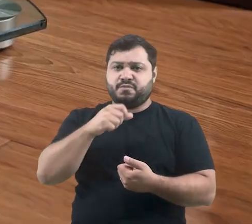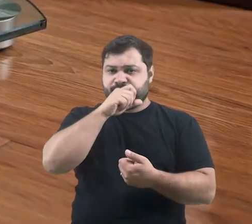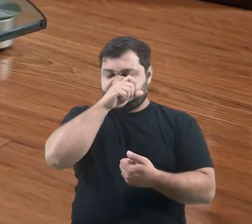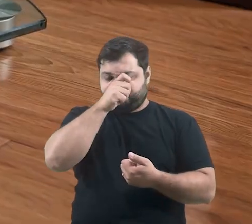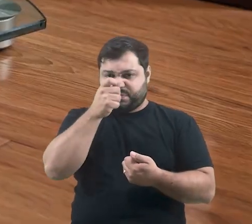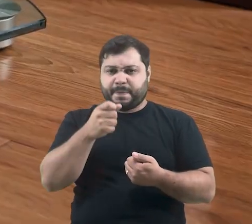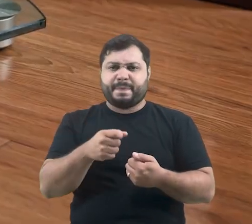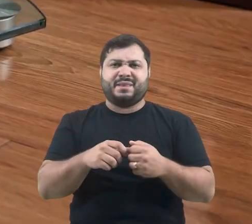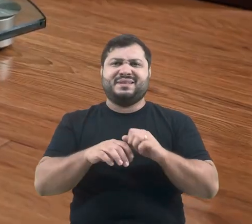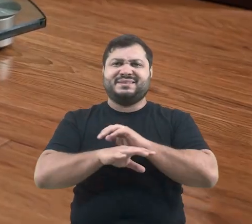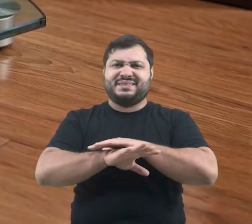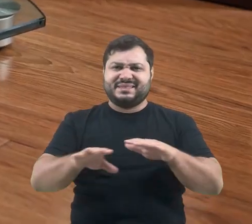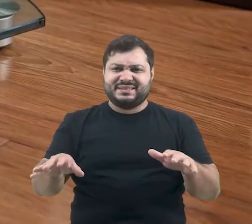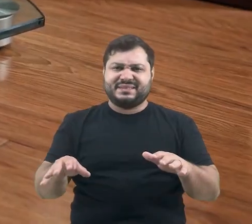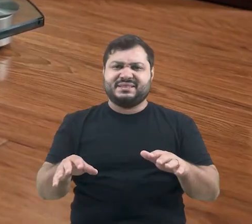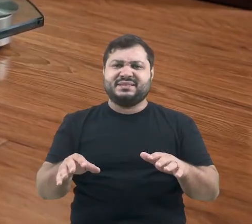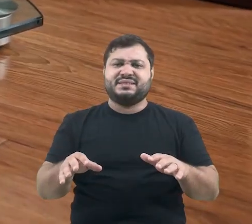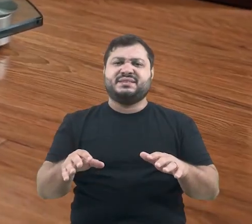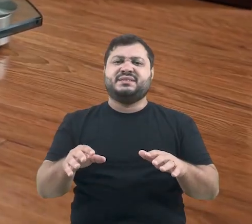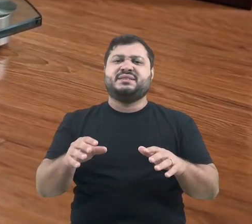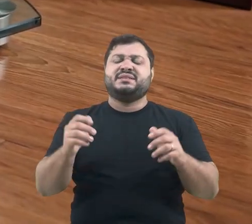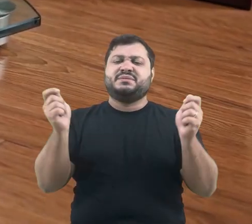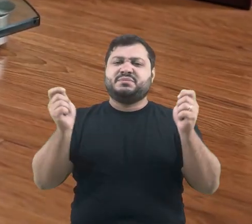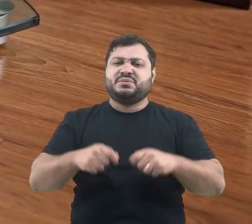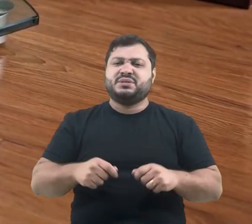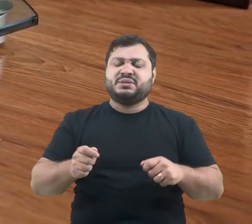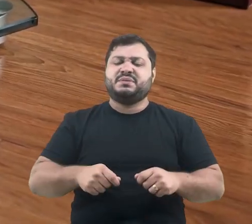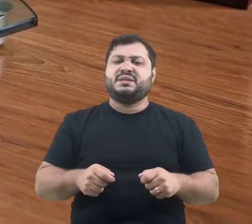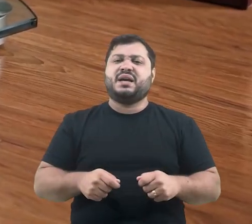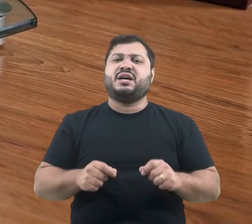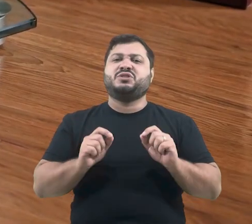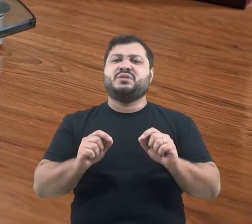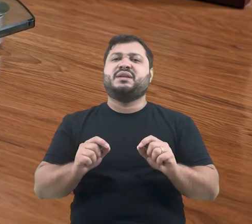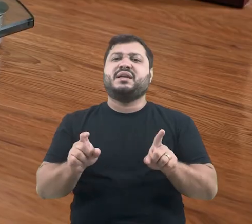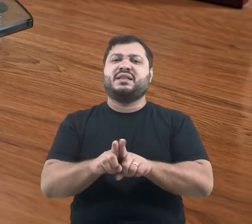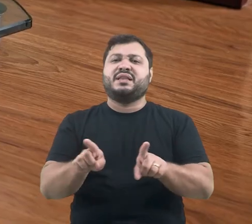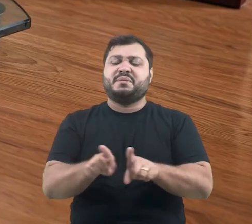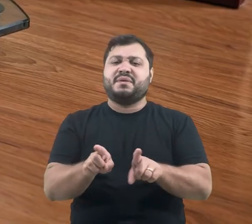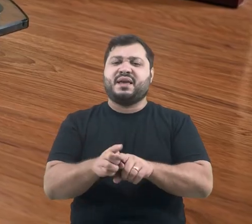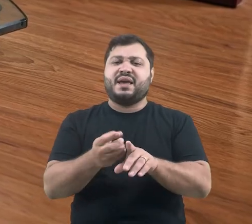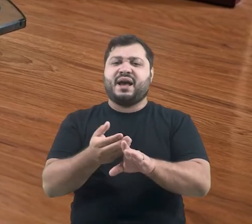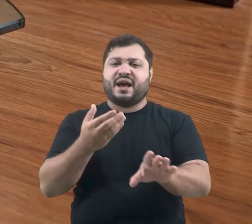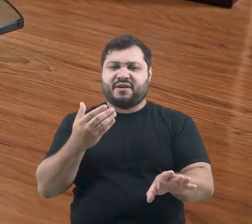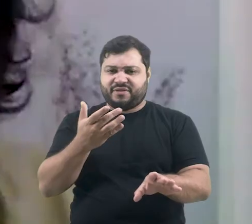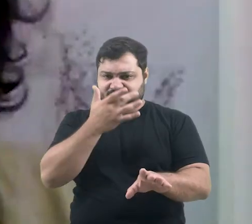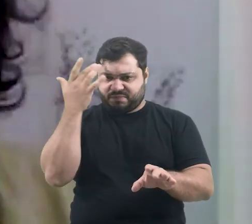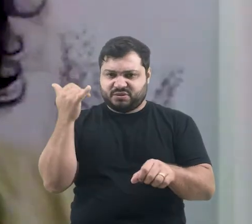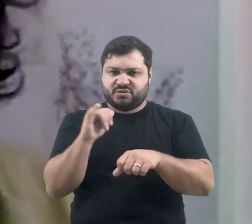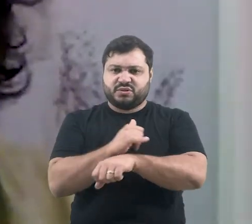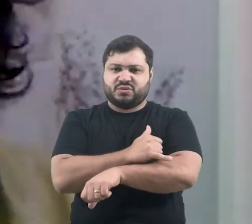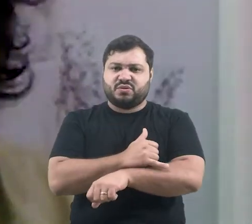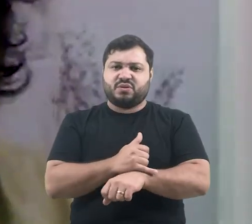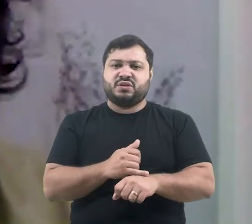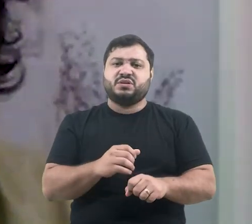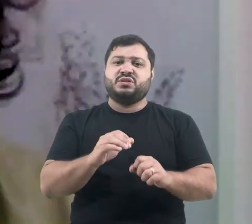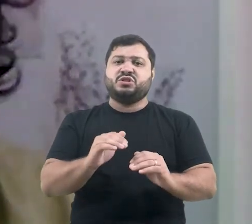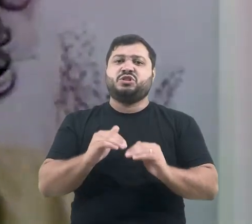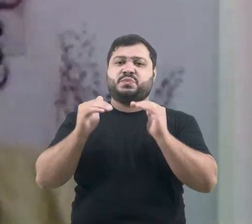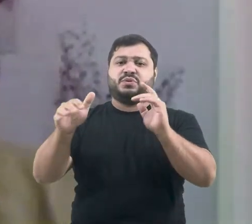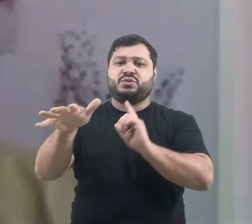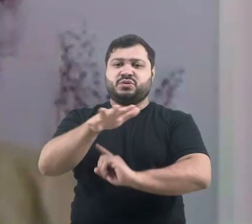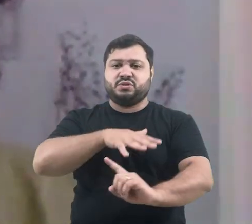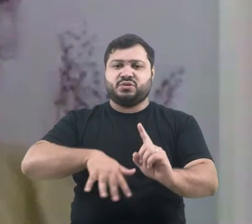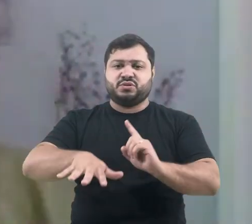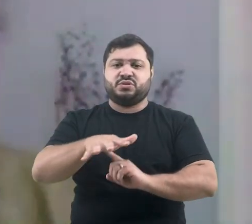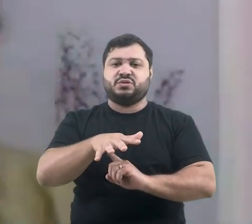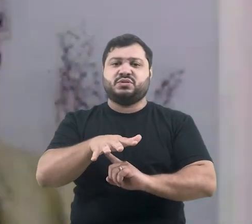número na balança acaba vedando uma possibilidade e acaba afastando pessoas gordas de